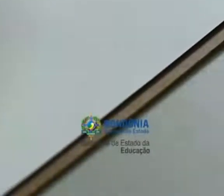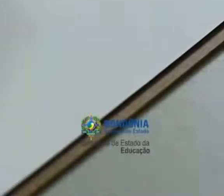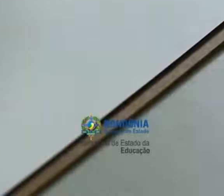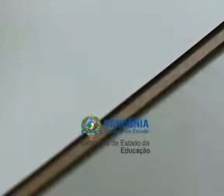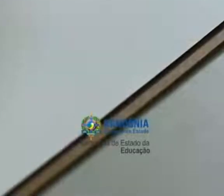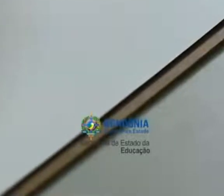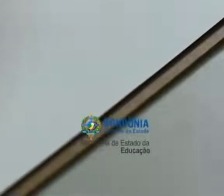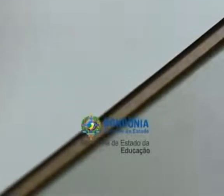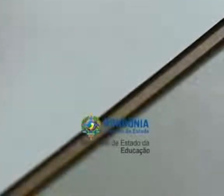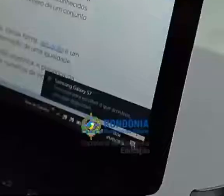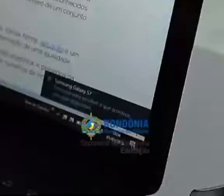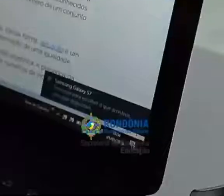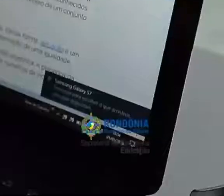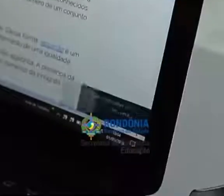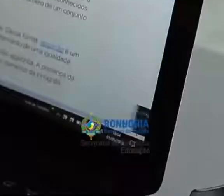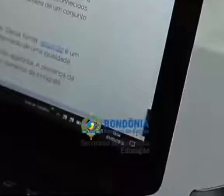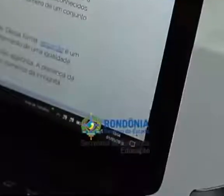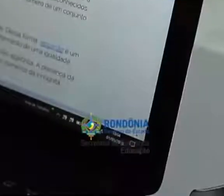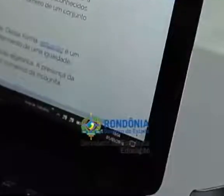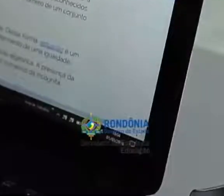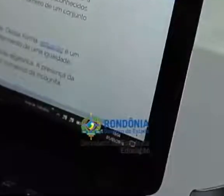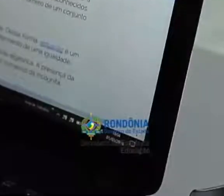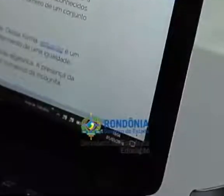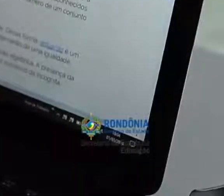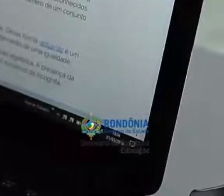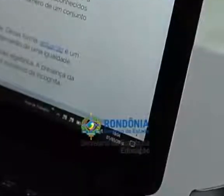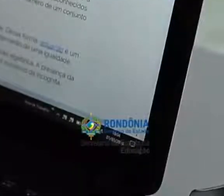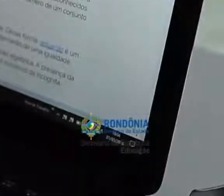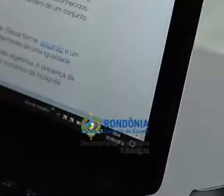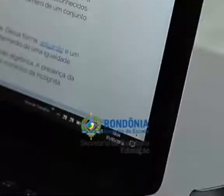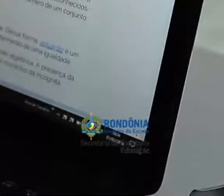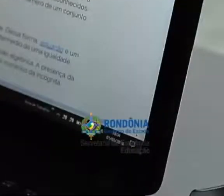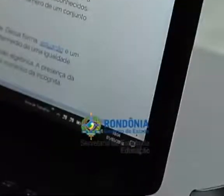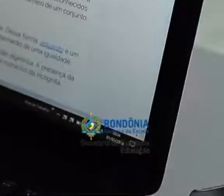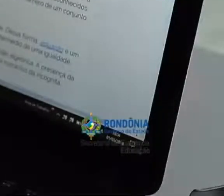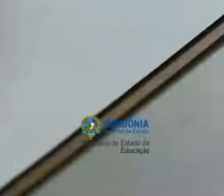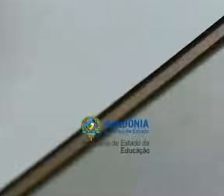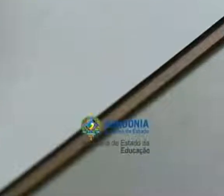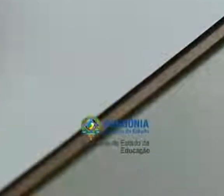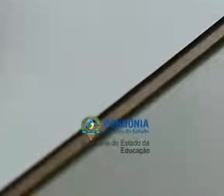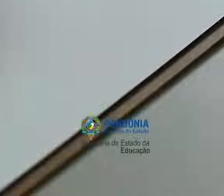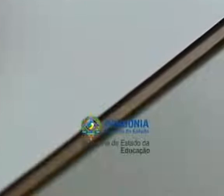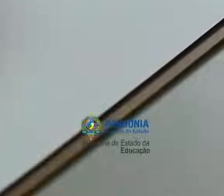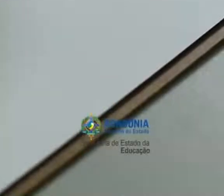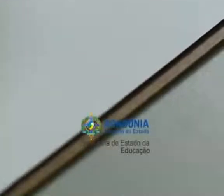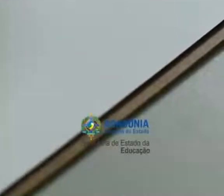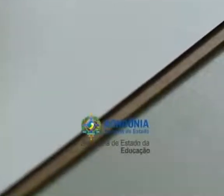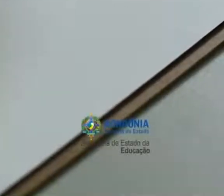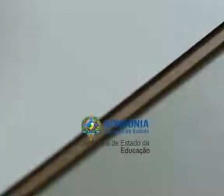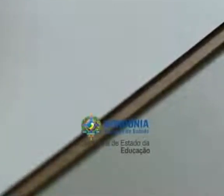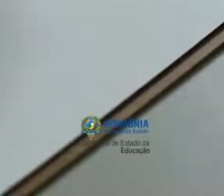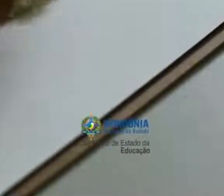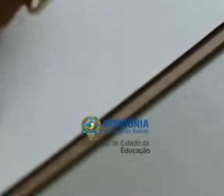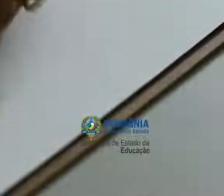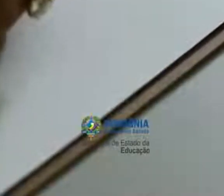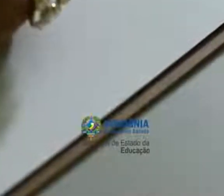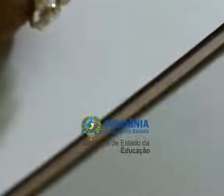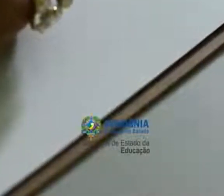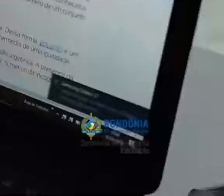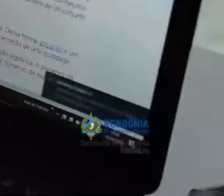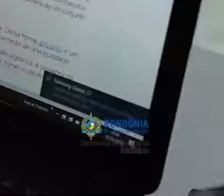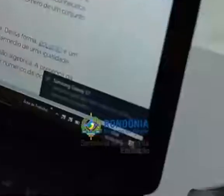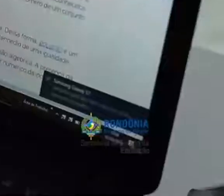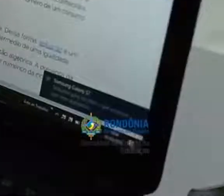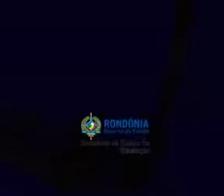resolvia problemas que tinham bastante ligação com o seu dia a dia. Até que chegou um ponto em que resolver problemas ficaria mais